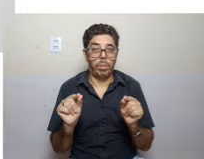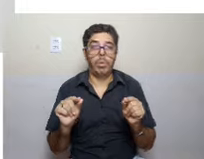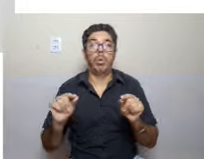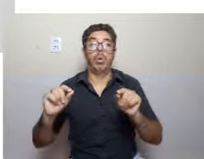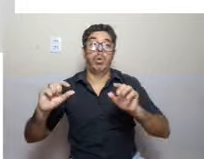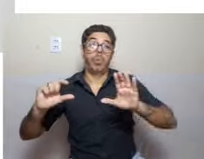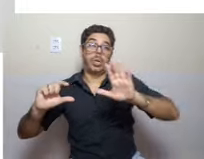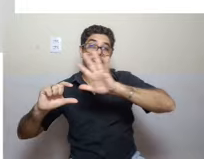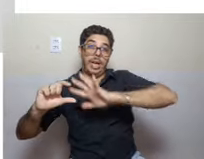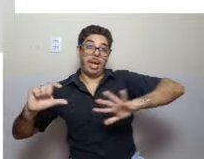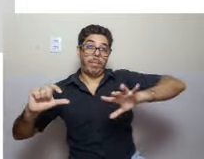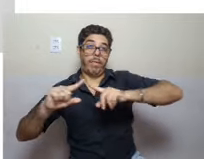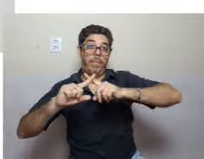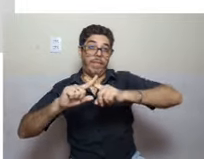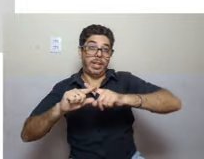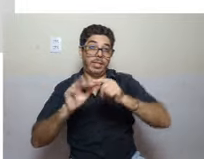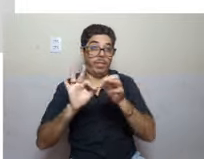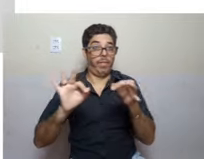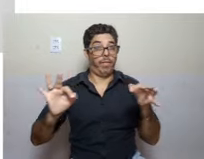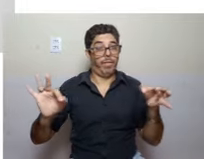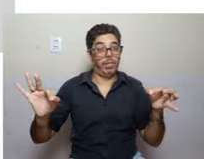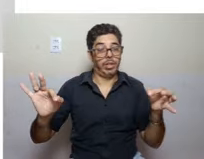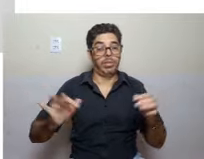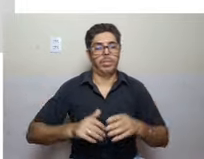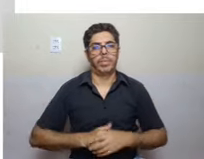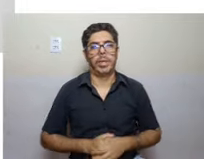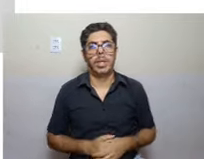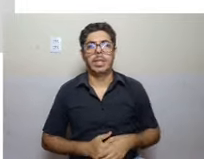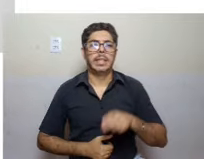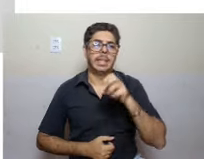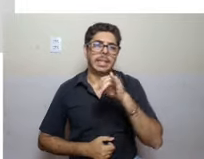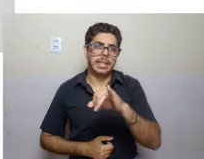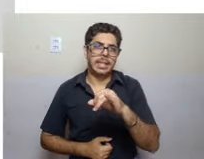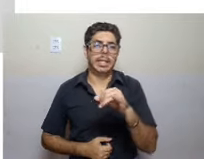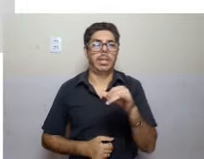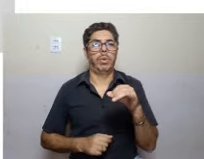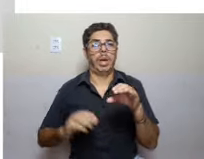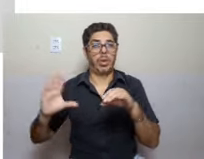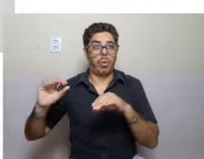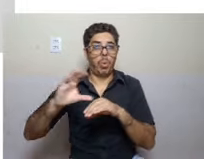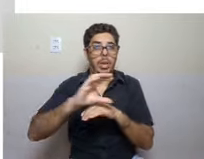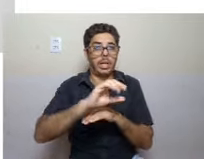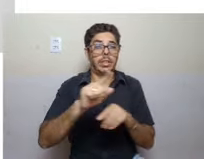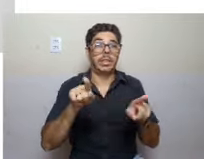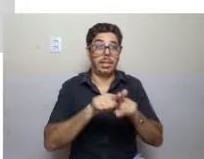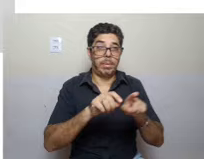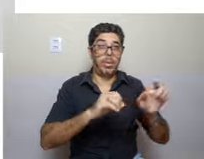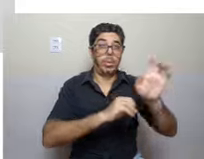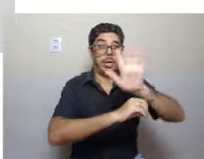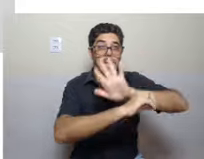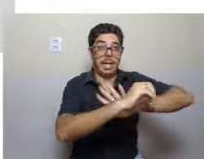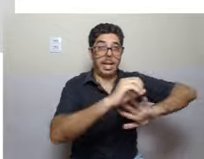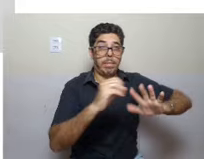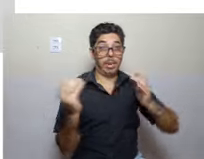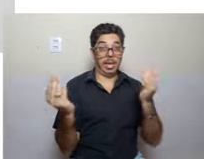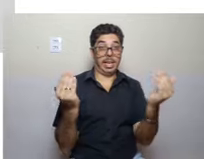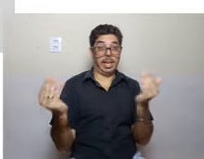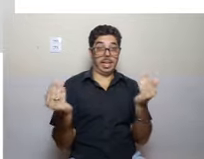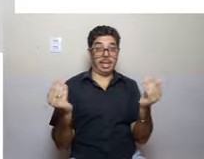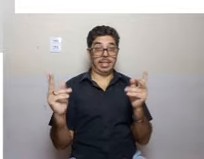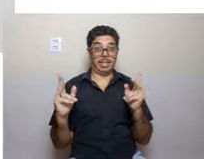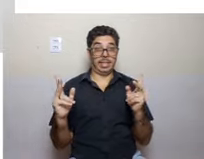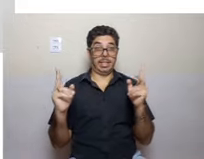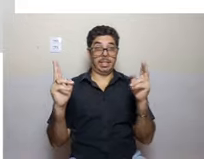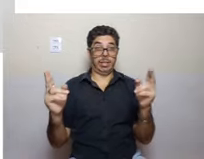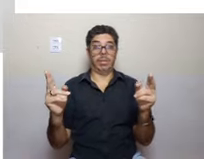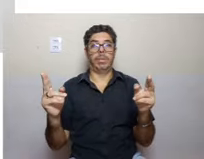fio. Como o campo é proporcional à densidade de corrente, então nós podemos escrever o potencial em termos dessa densidade. Mas, por outro